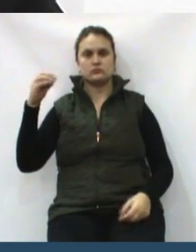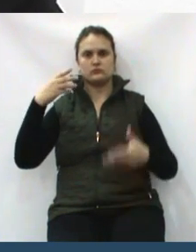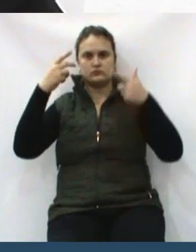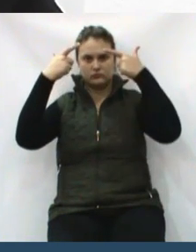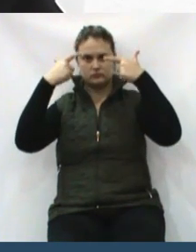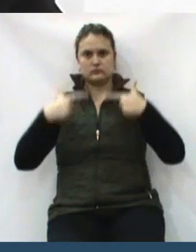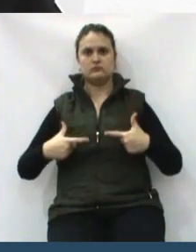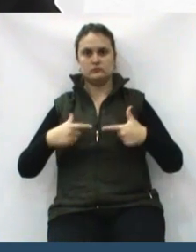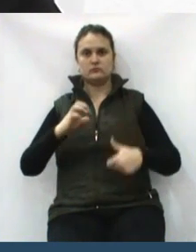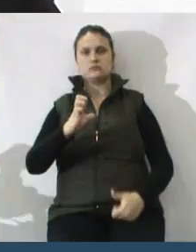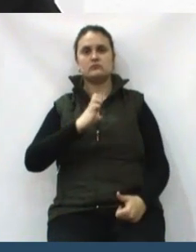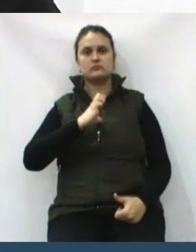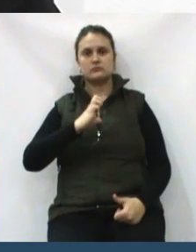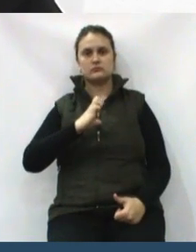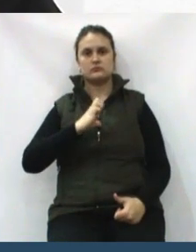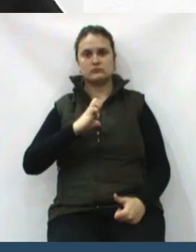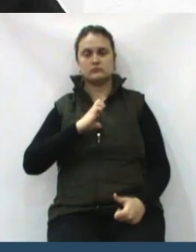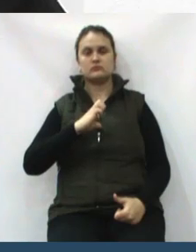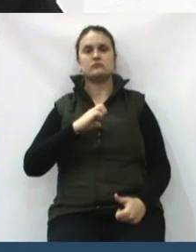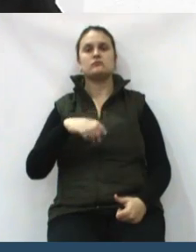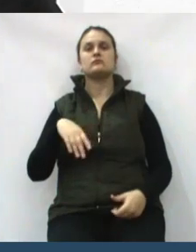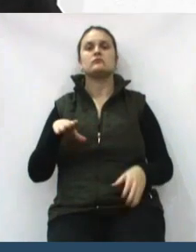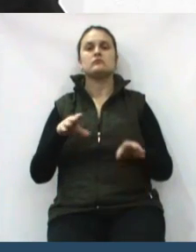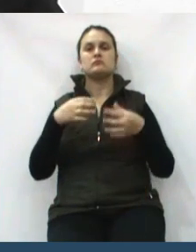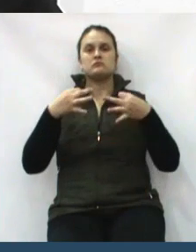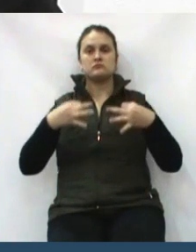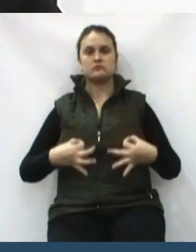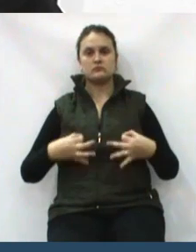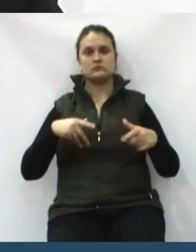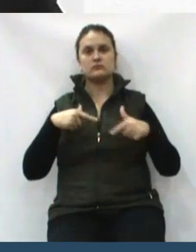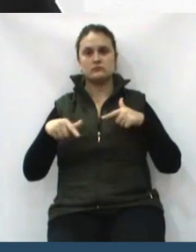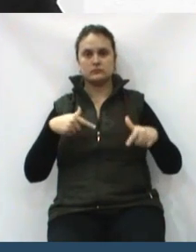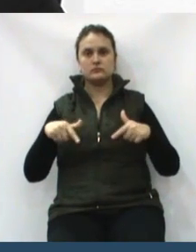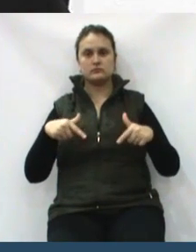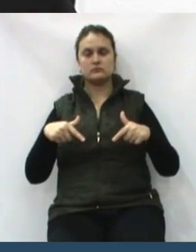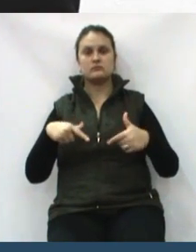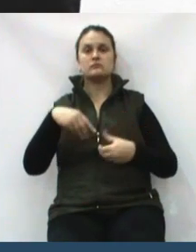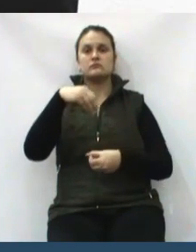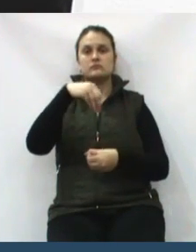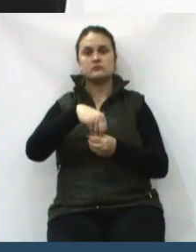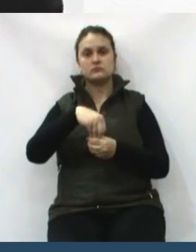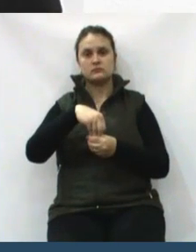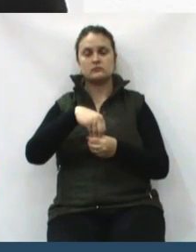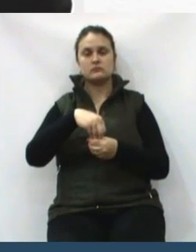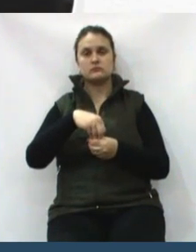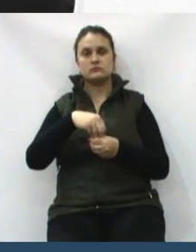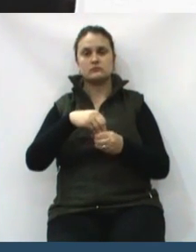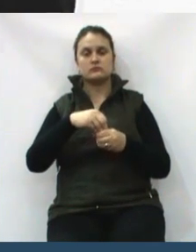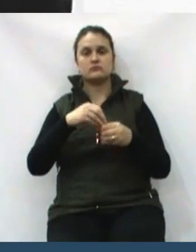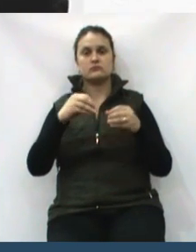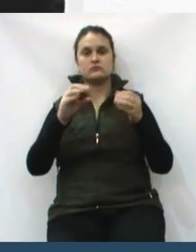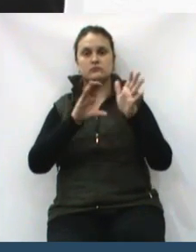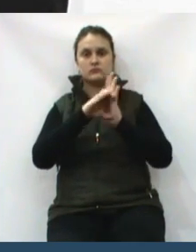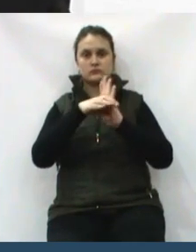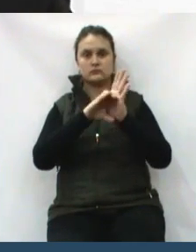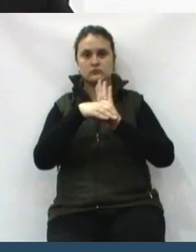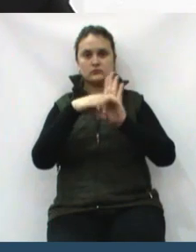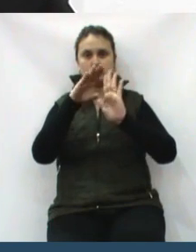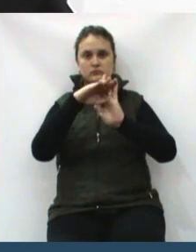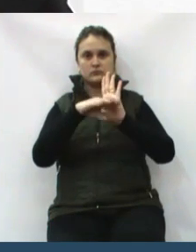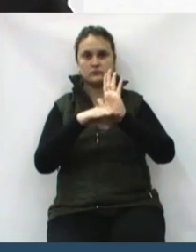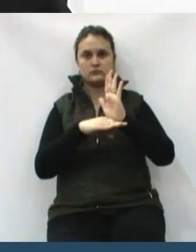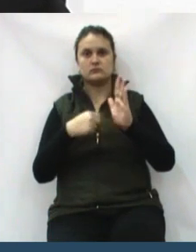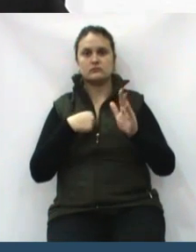a moralidade, a publicidade, a eficiência. Dentro desses parâmetros, eu